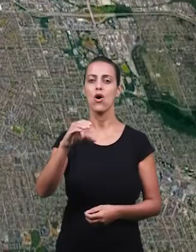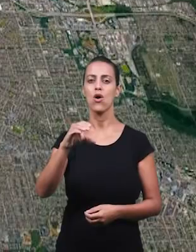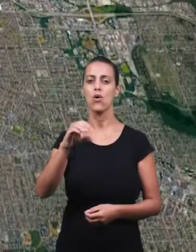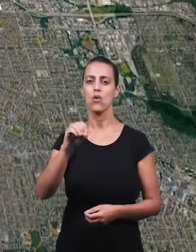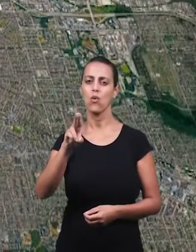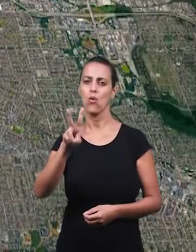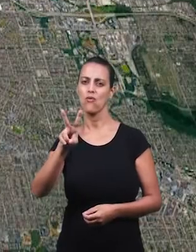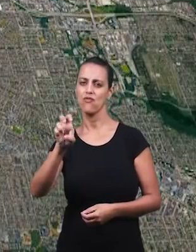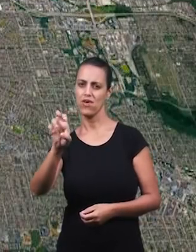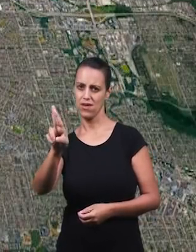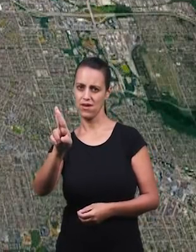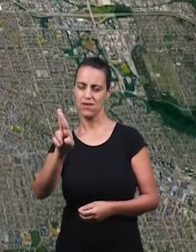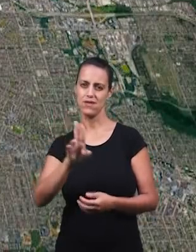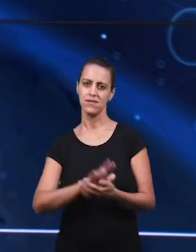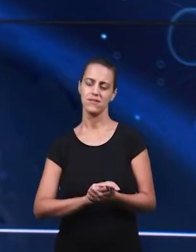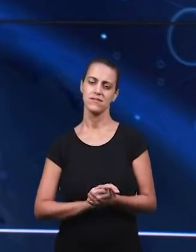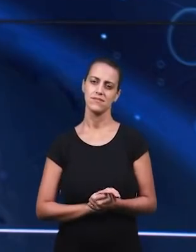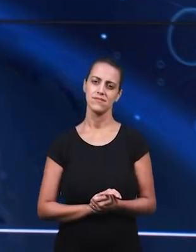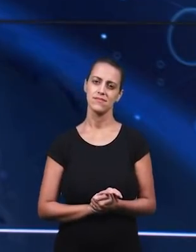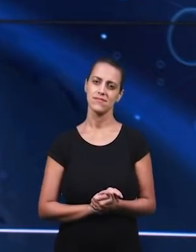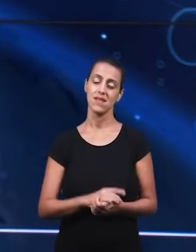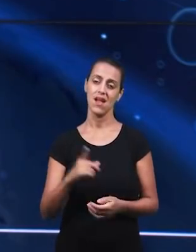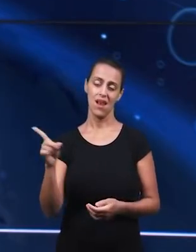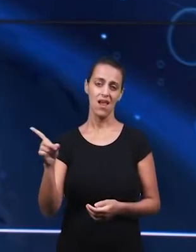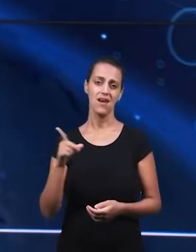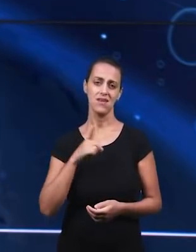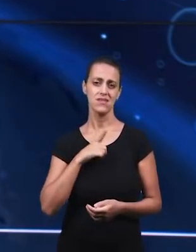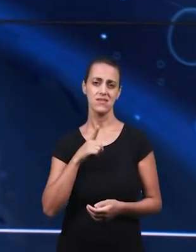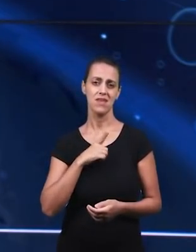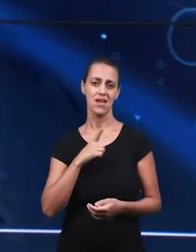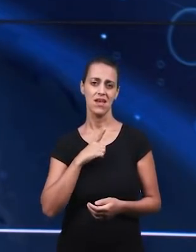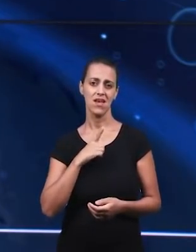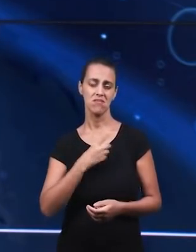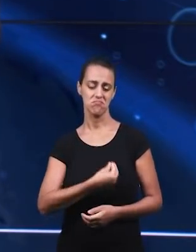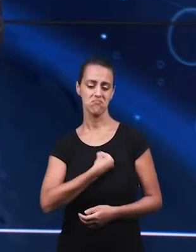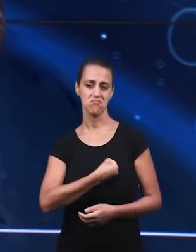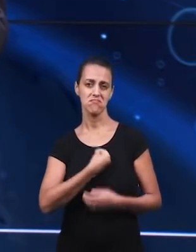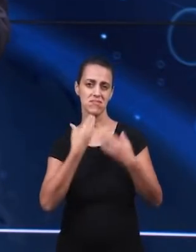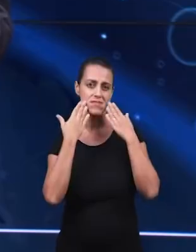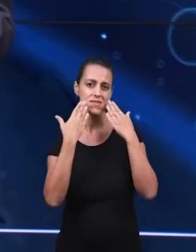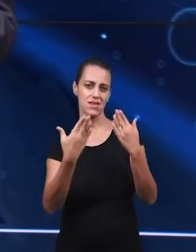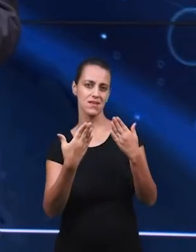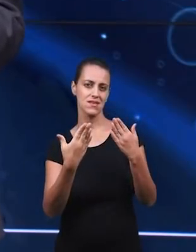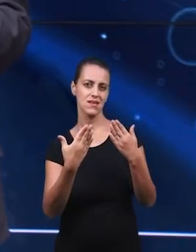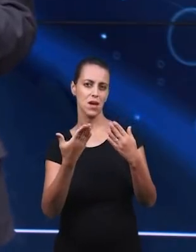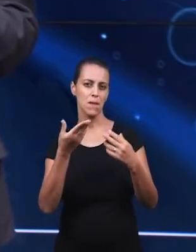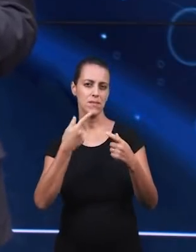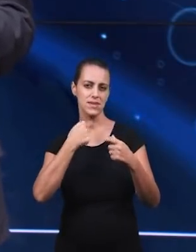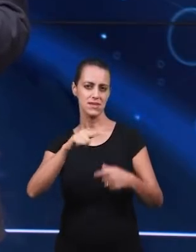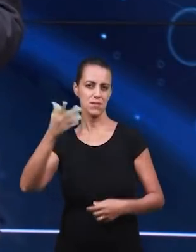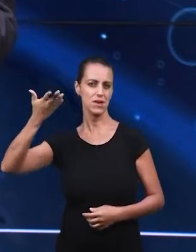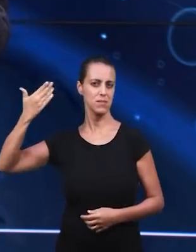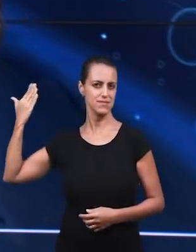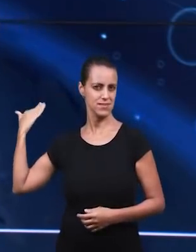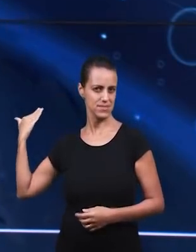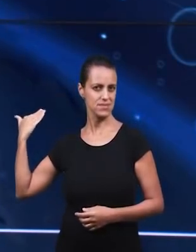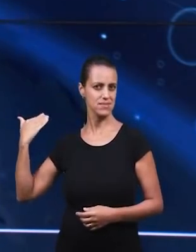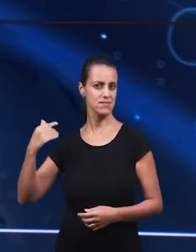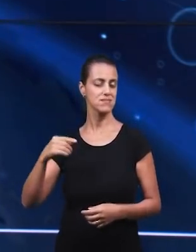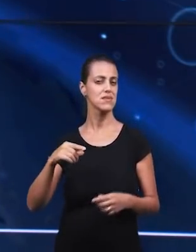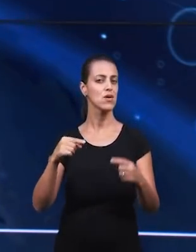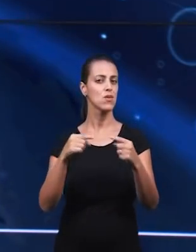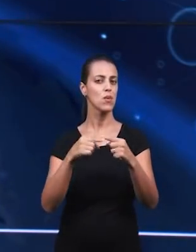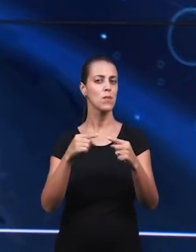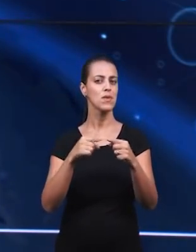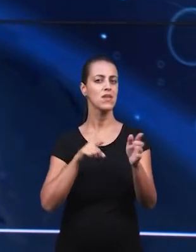uma apresentação na semana passada relacionada a uma resposta que foi dada à pergunta da Escola Bíblica Dominical